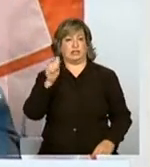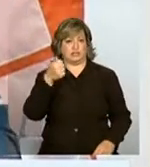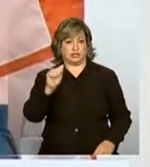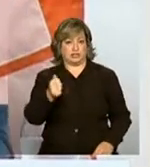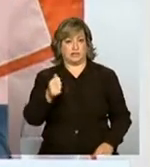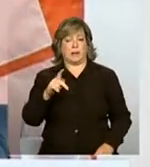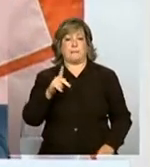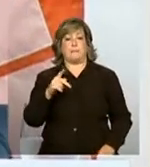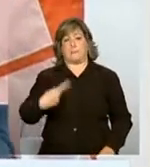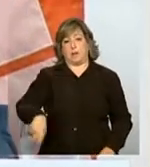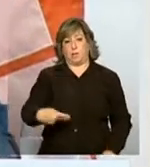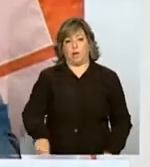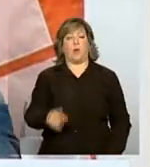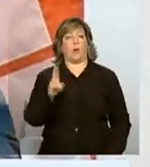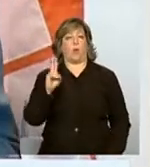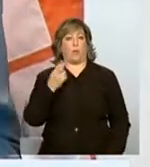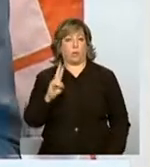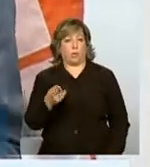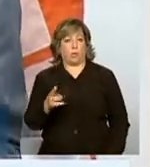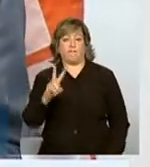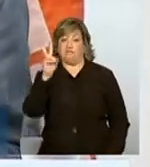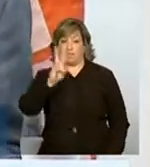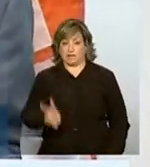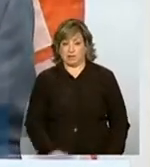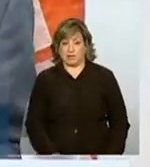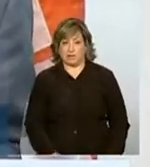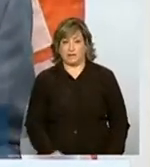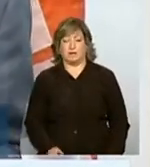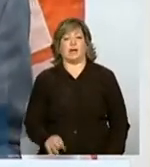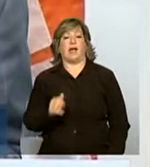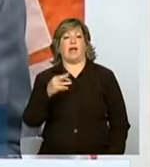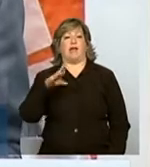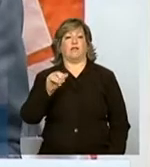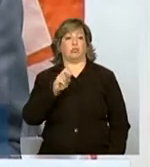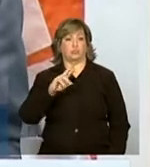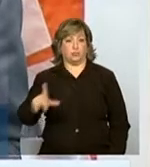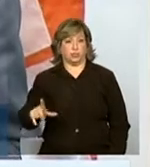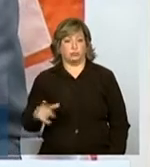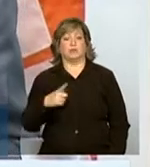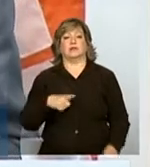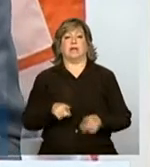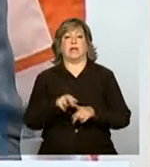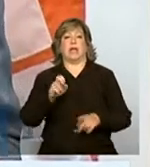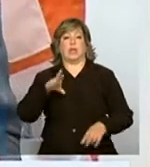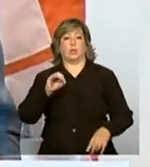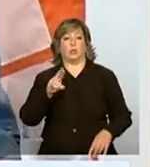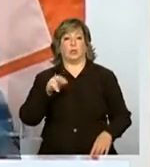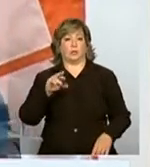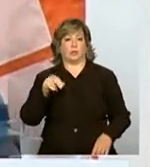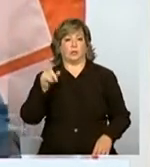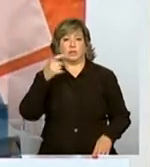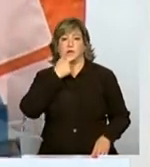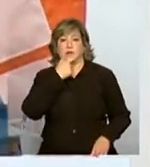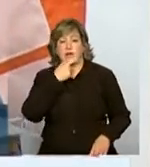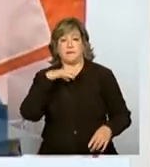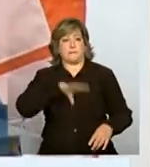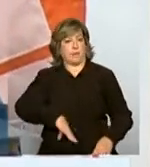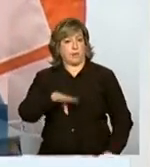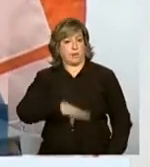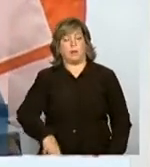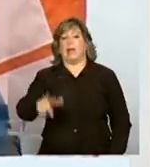Argentina, Paraguai, Uruguai, Venezuela, África do Sul, Reino Unido, Portugal,